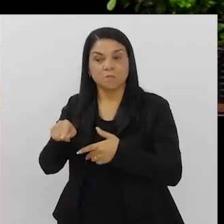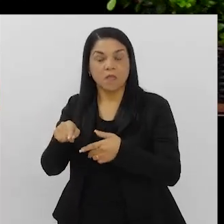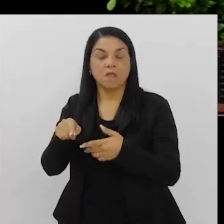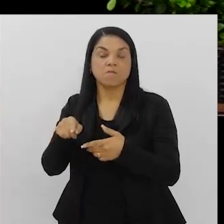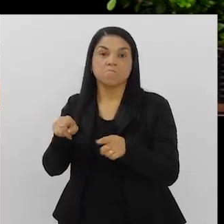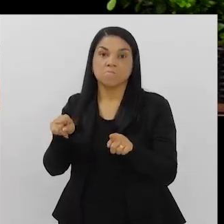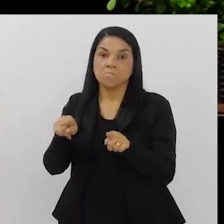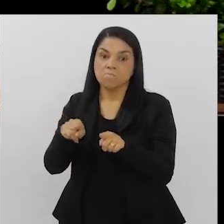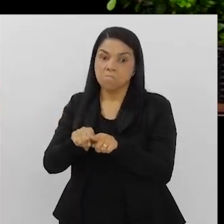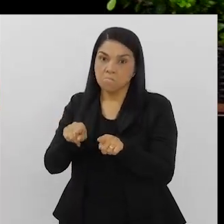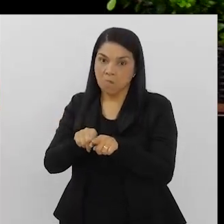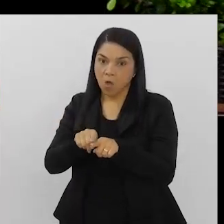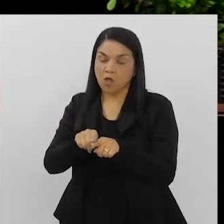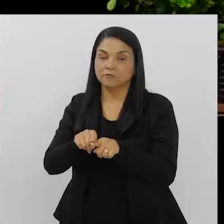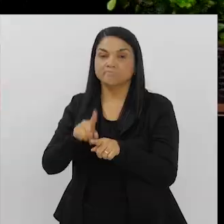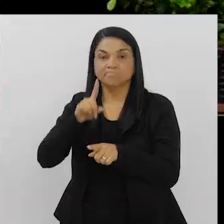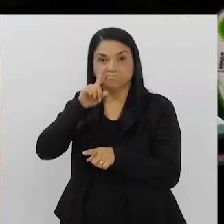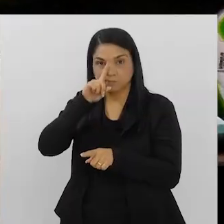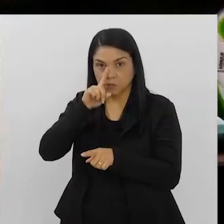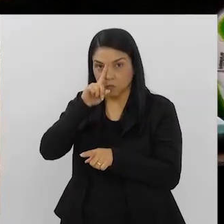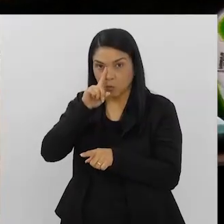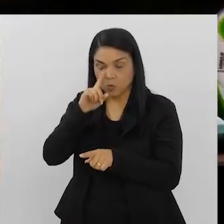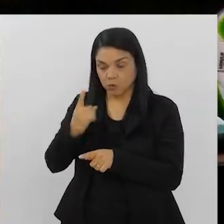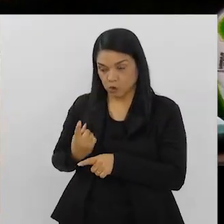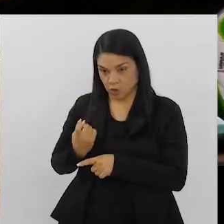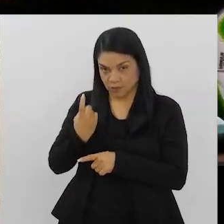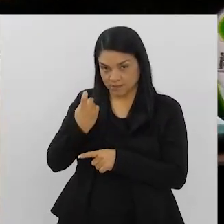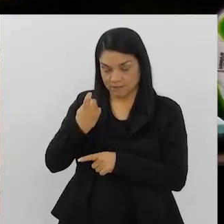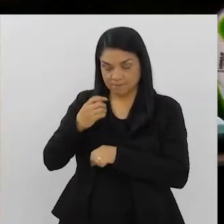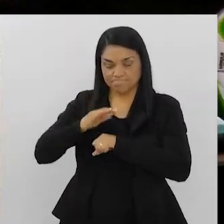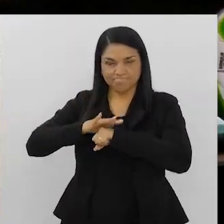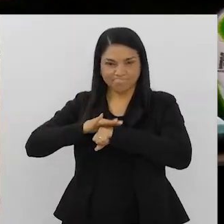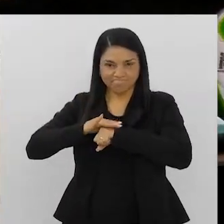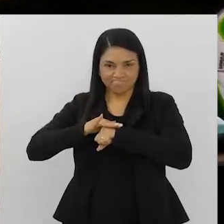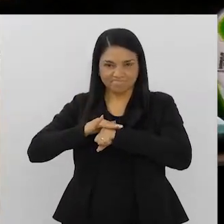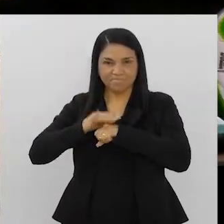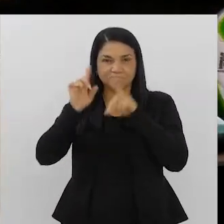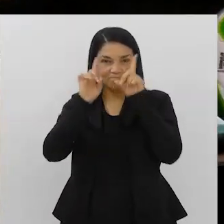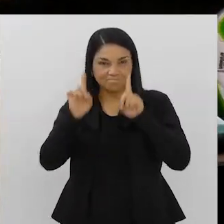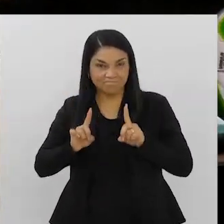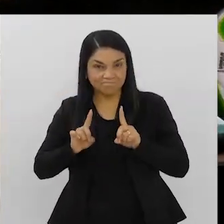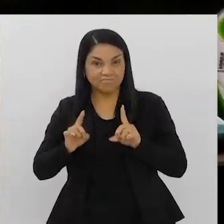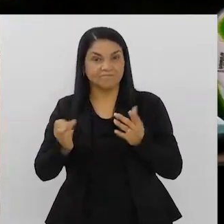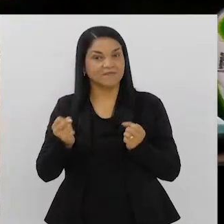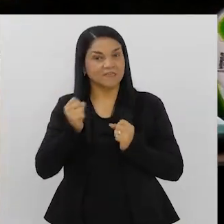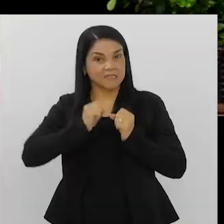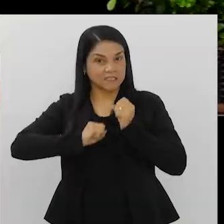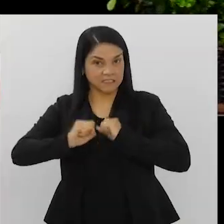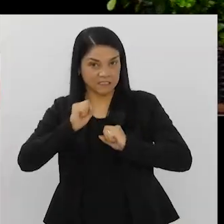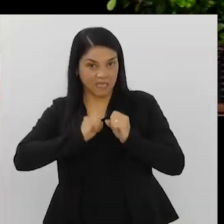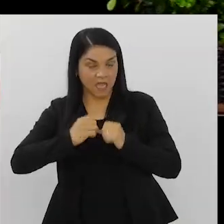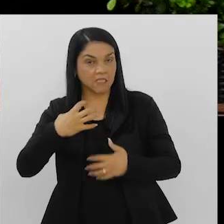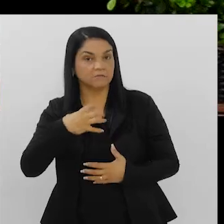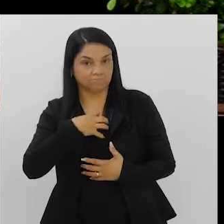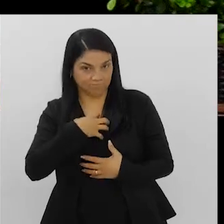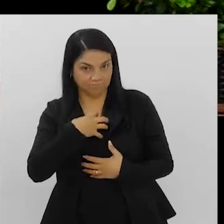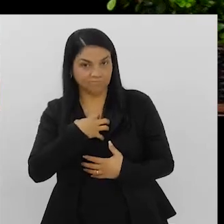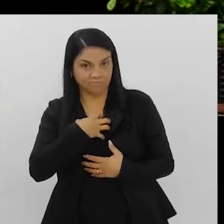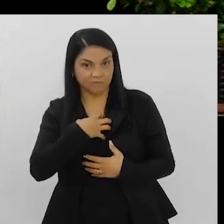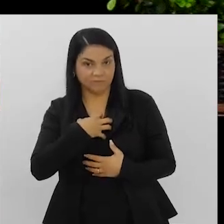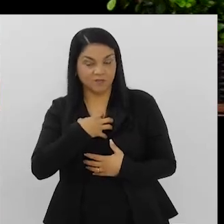para diversas outras doenças, né? Como a depressão, a ansiedade, a